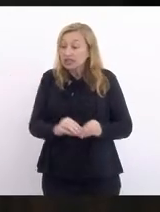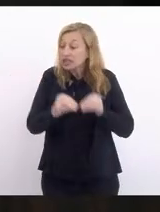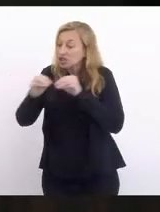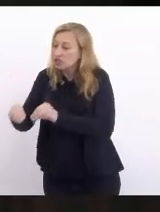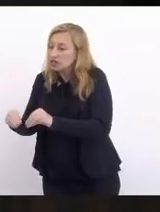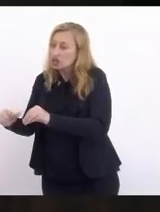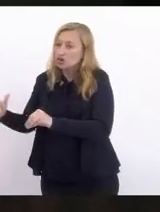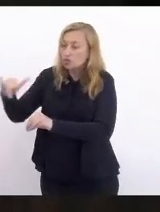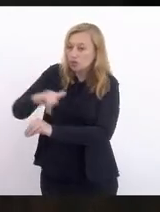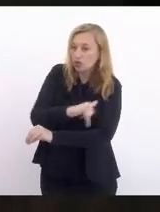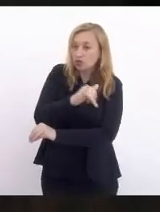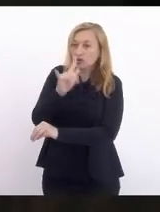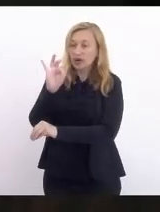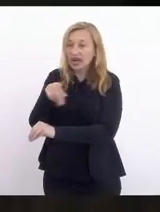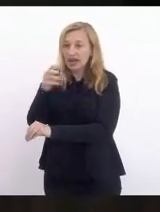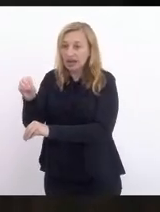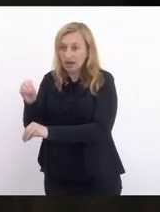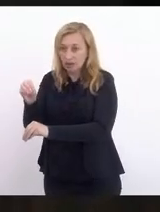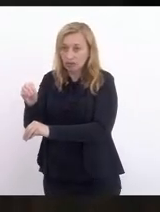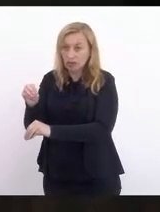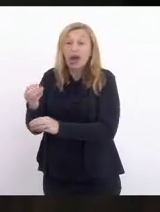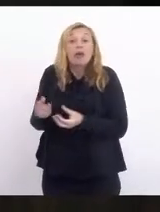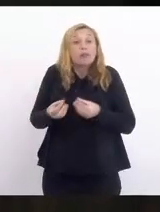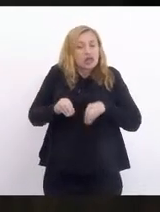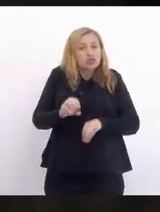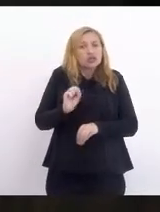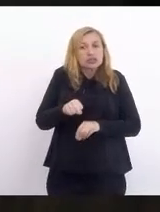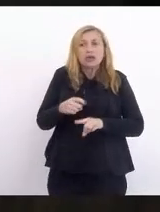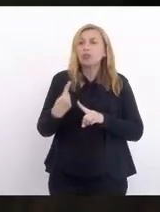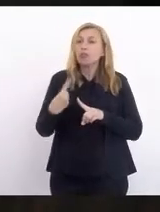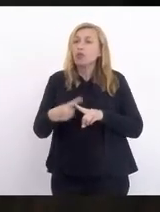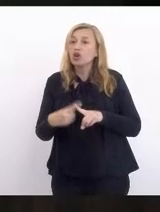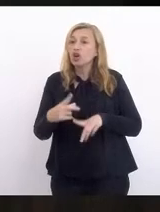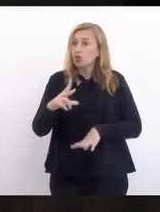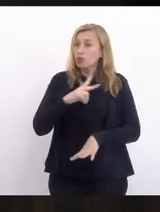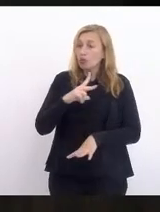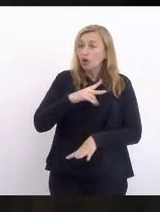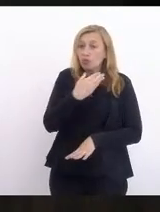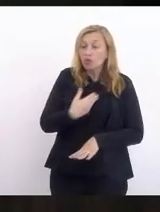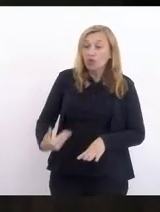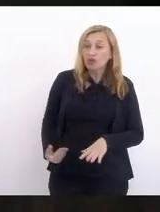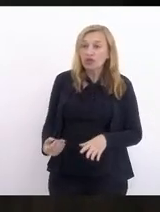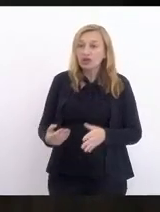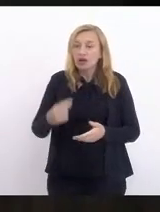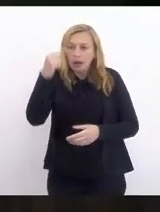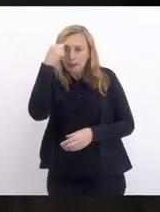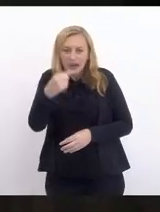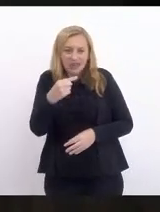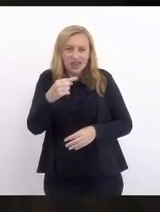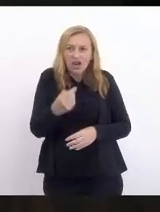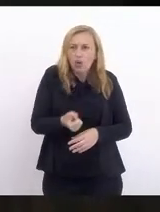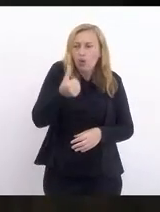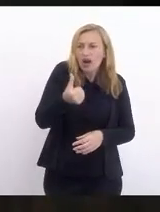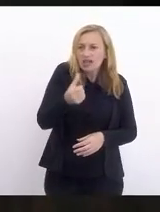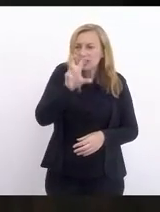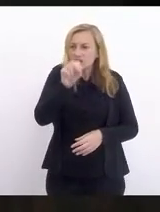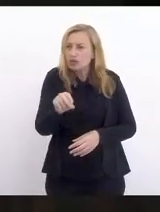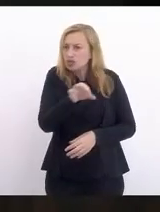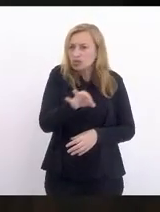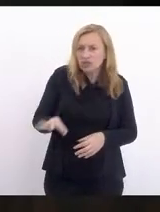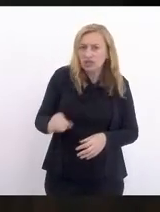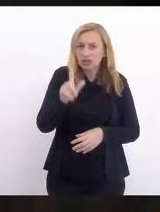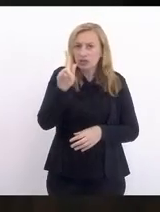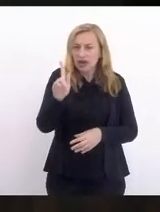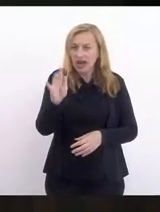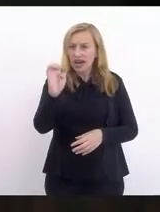para o Santos irmãos pelo contrário a prejuízo porque o próprio governo não é dono de quase cinquenta por cento da concessão